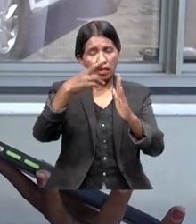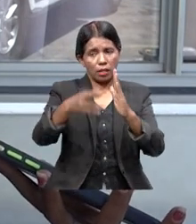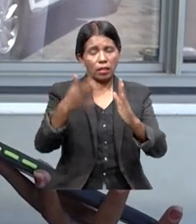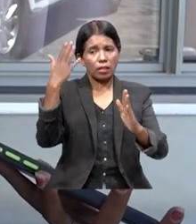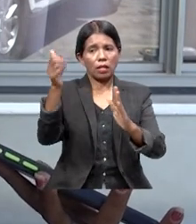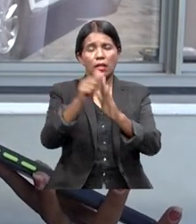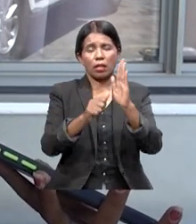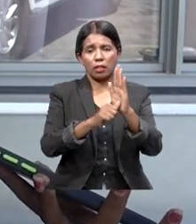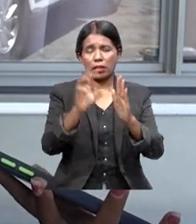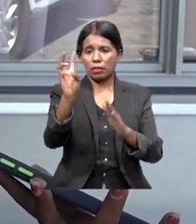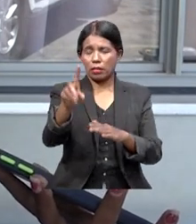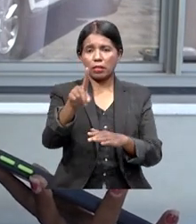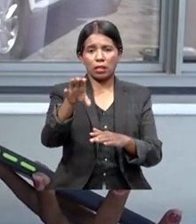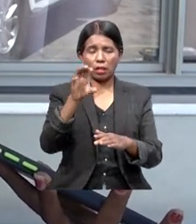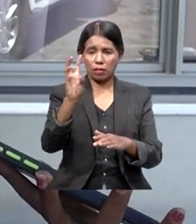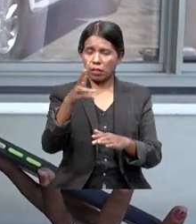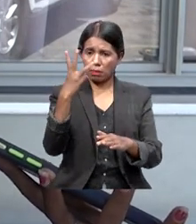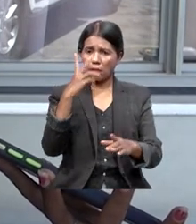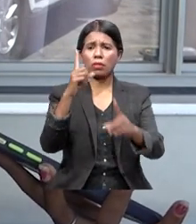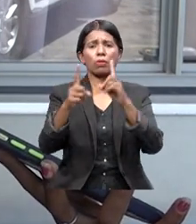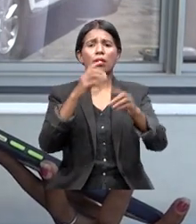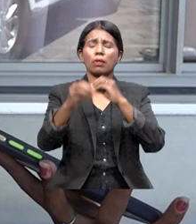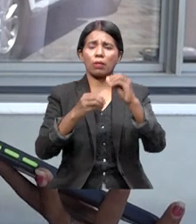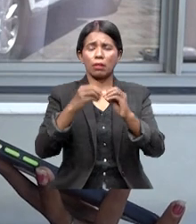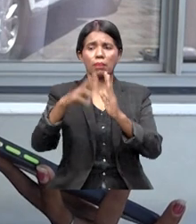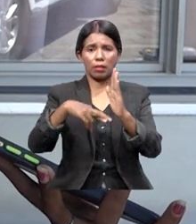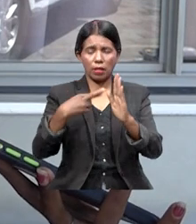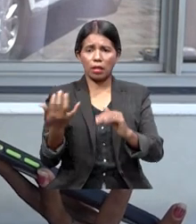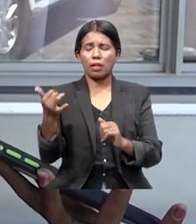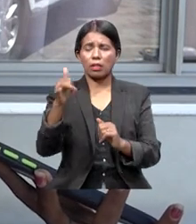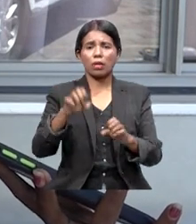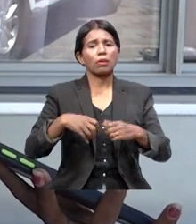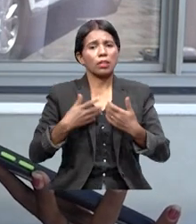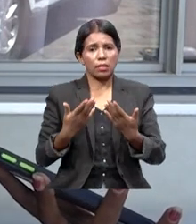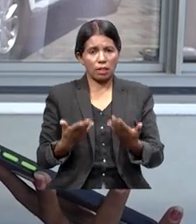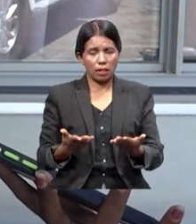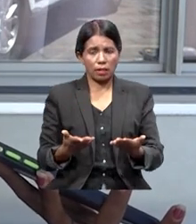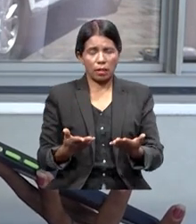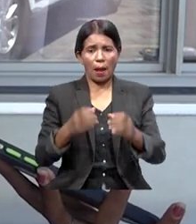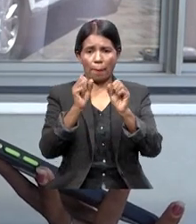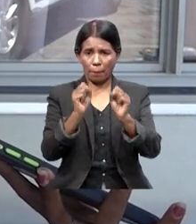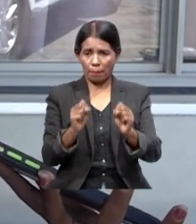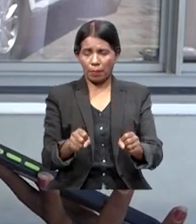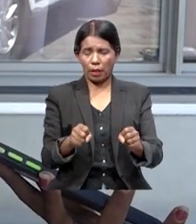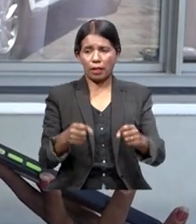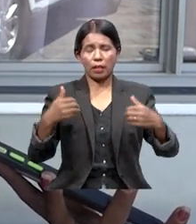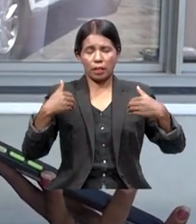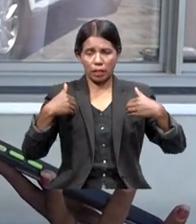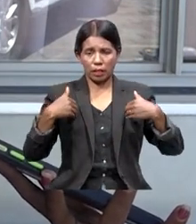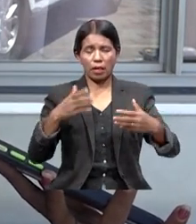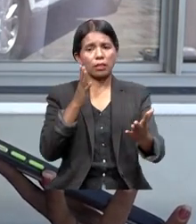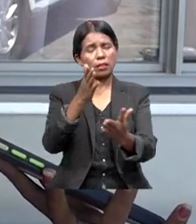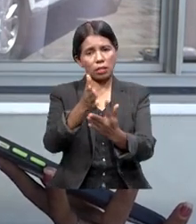artigo 116 que lia com o mecanismo sira o enxamaga bele e a cessação que